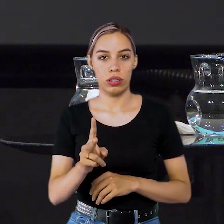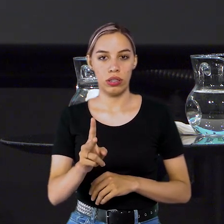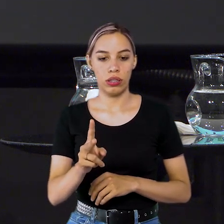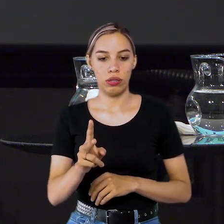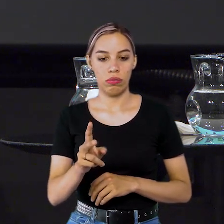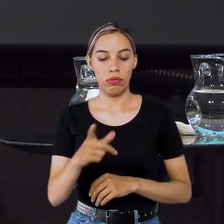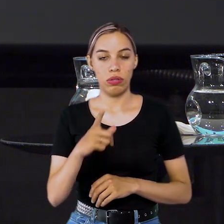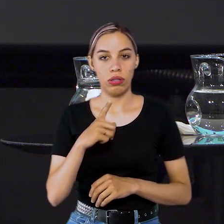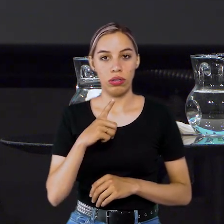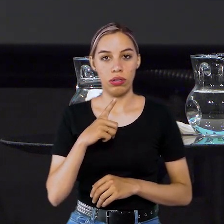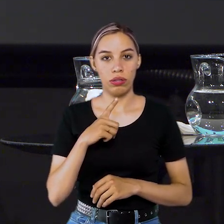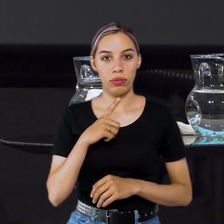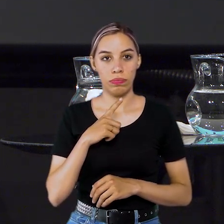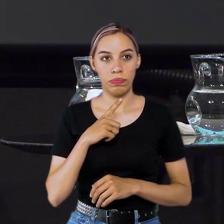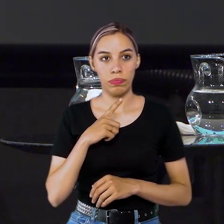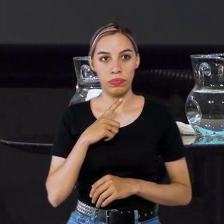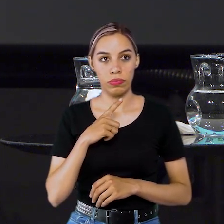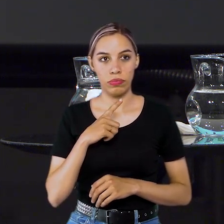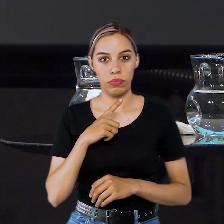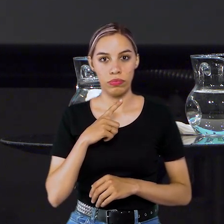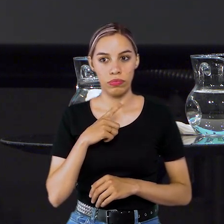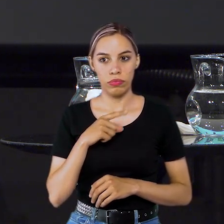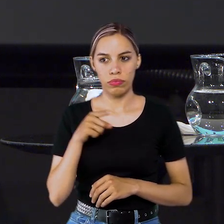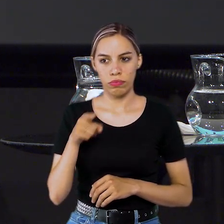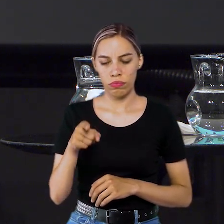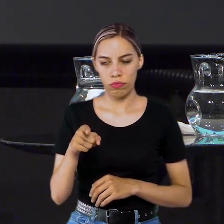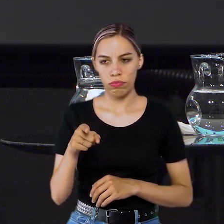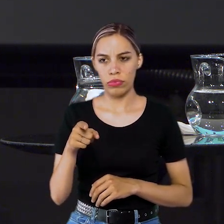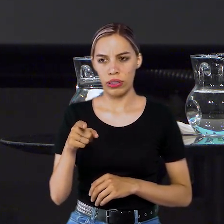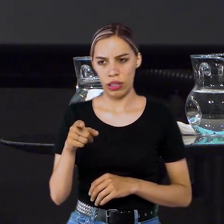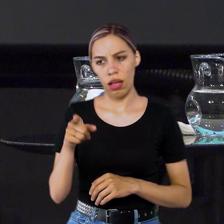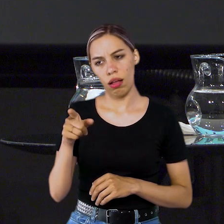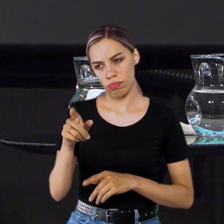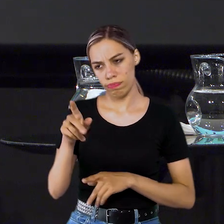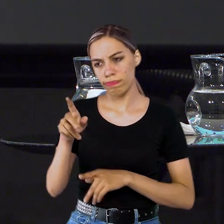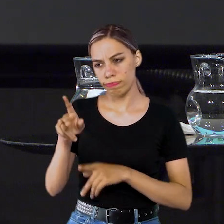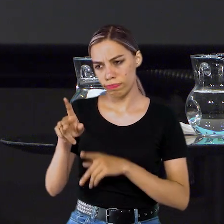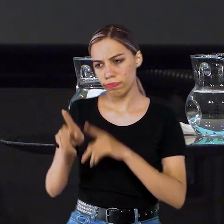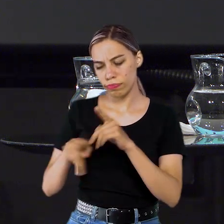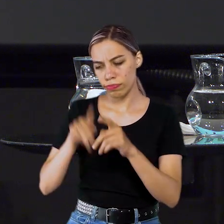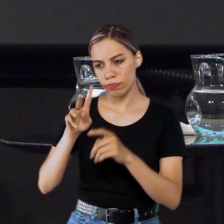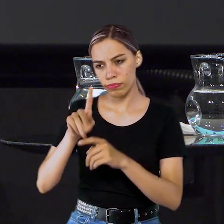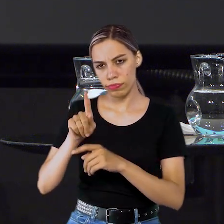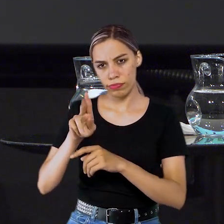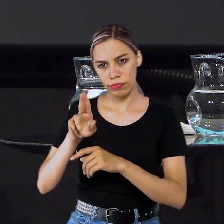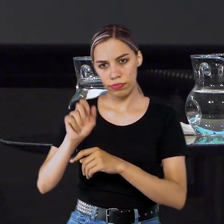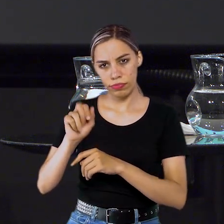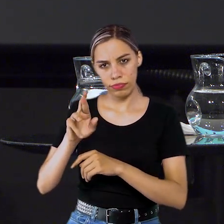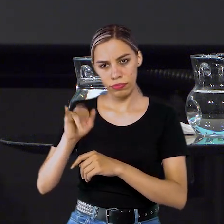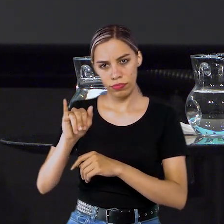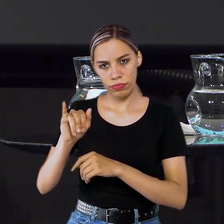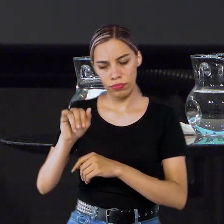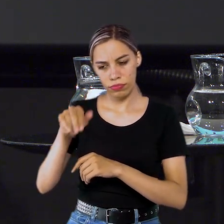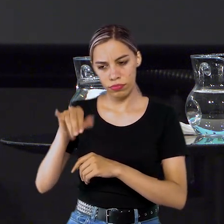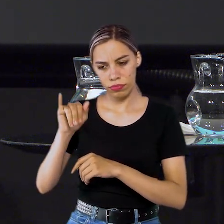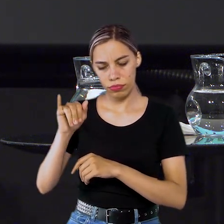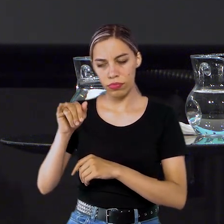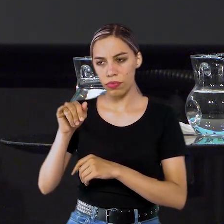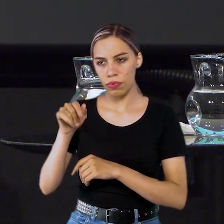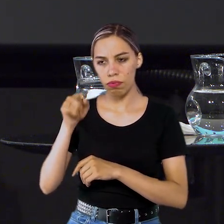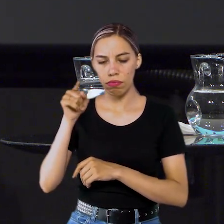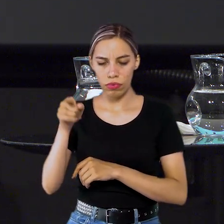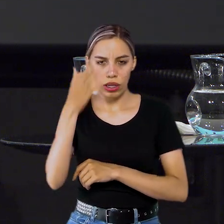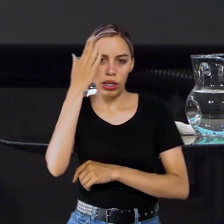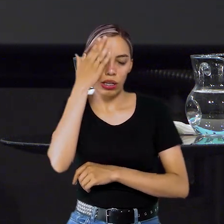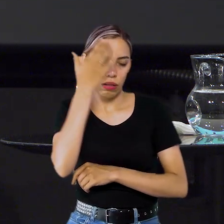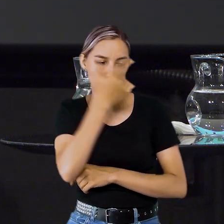ter em mente que você é Guarani, mesmo dominando a língua, outra língua, né? Porque os